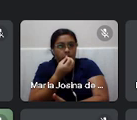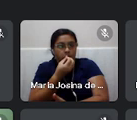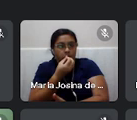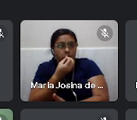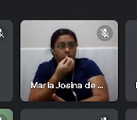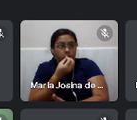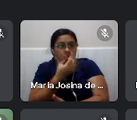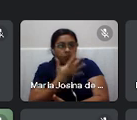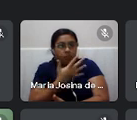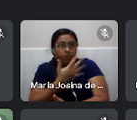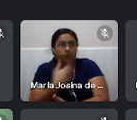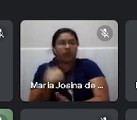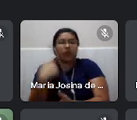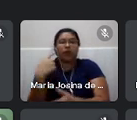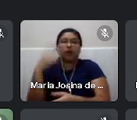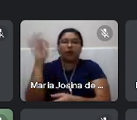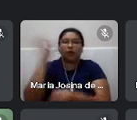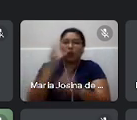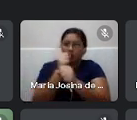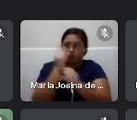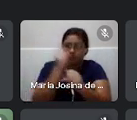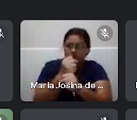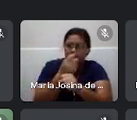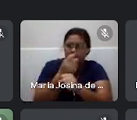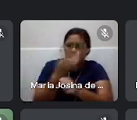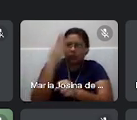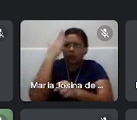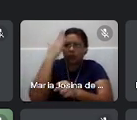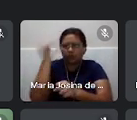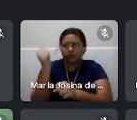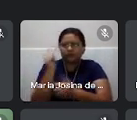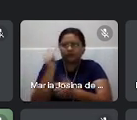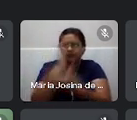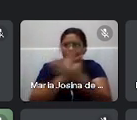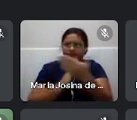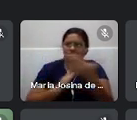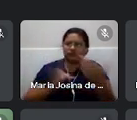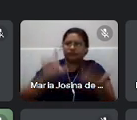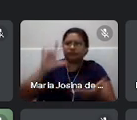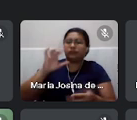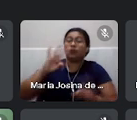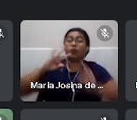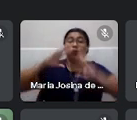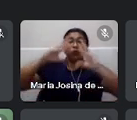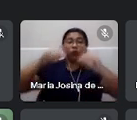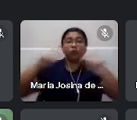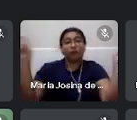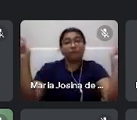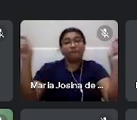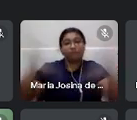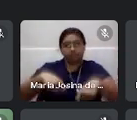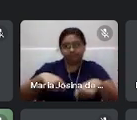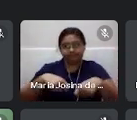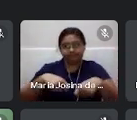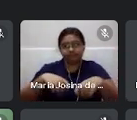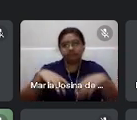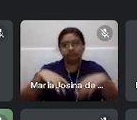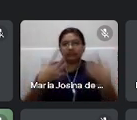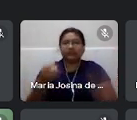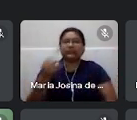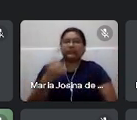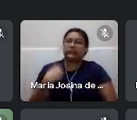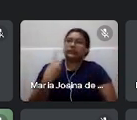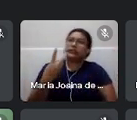quer calcular a probabilidade, dividido pelo número total de possibilidades. Então, se eu